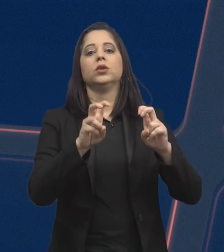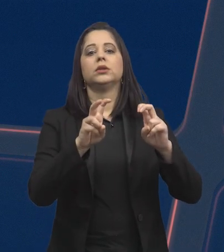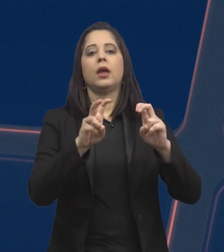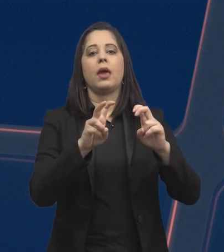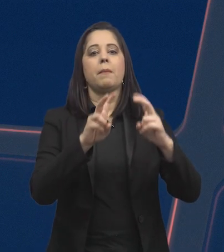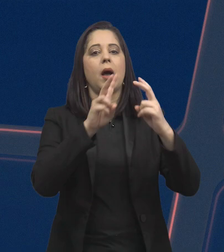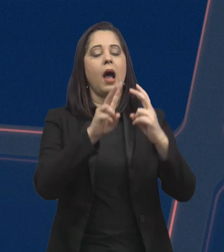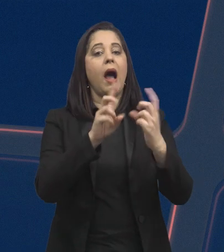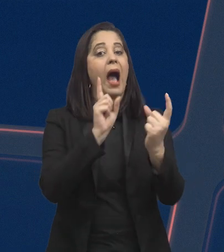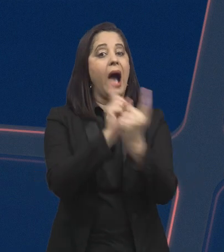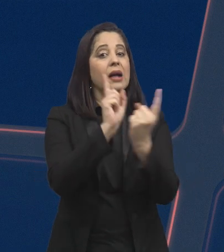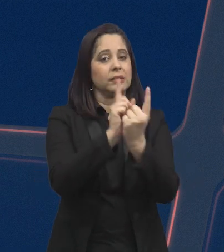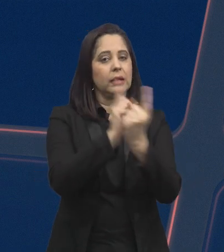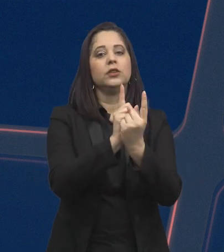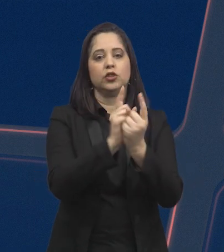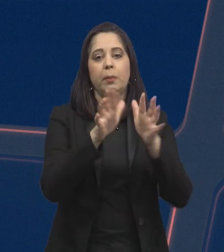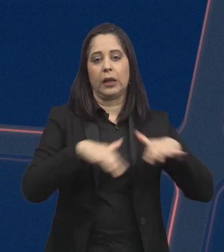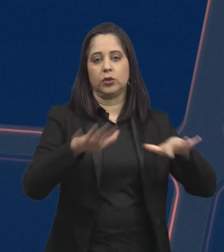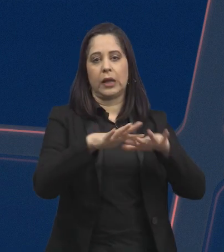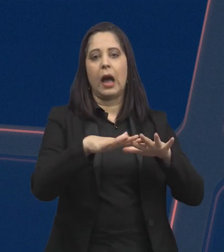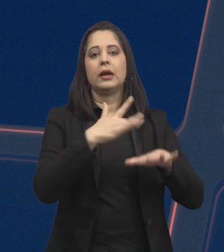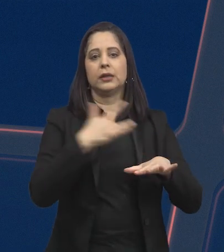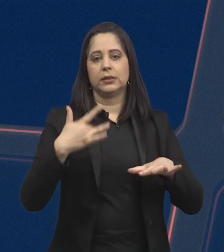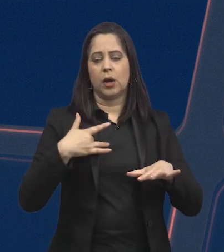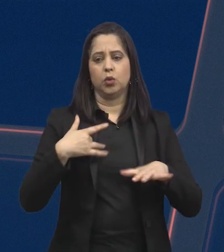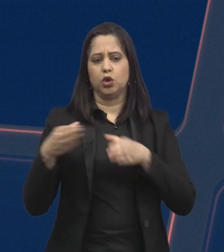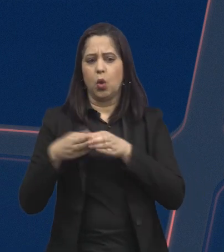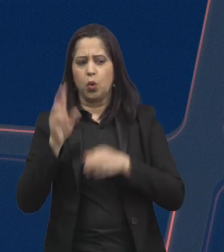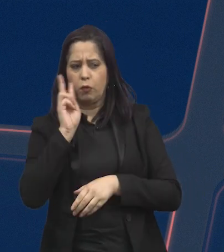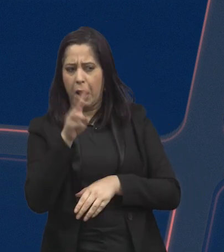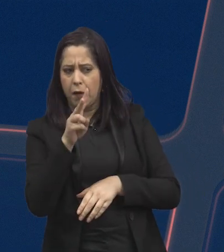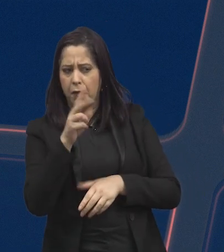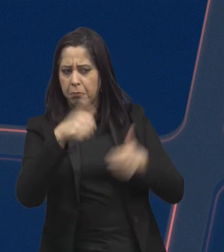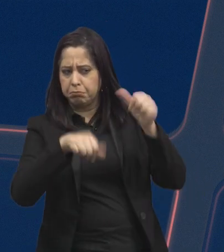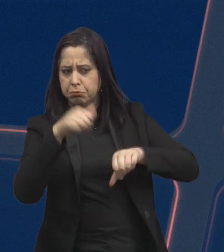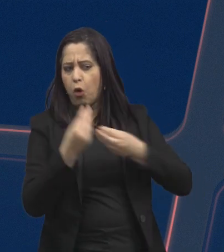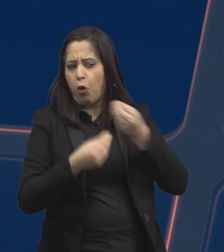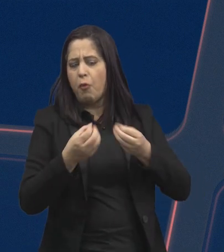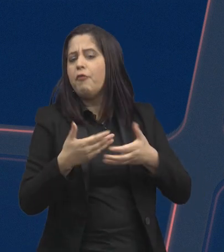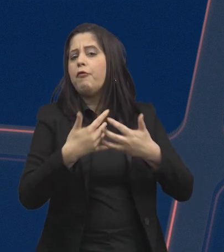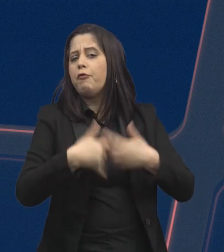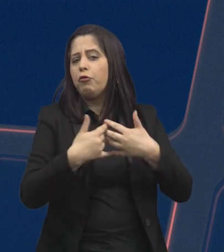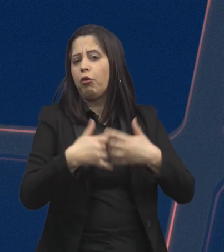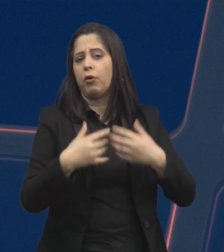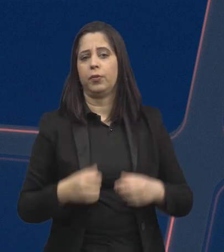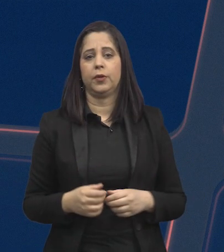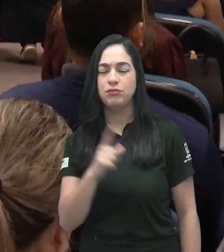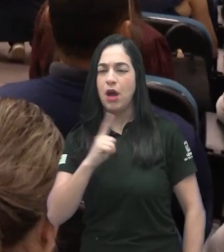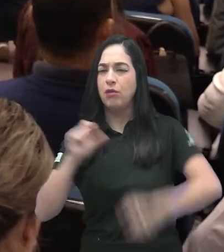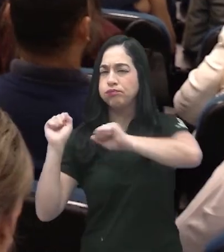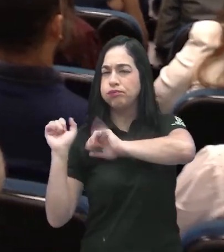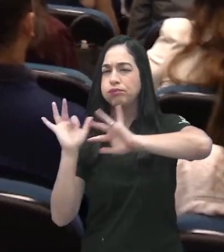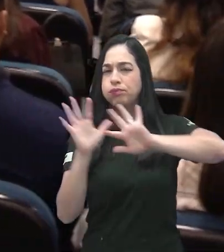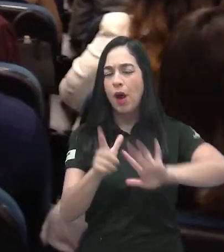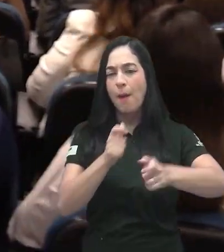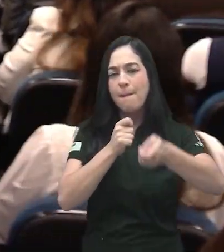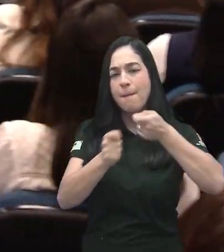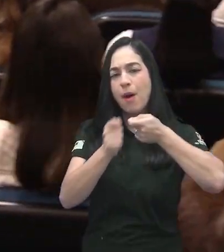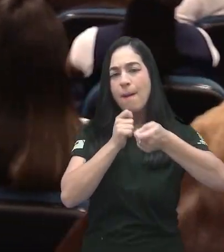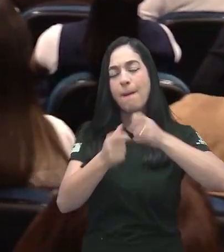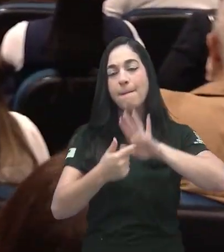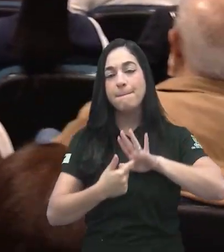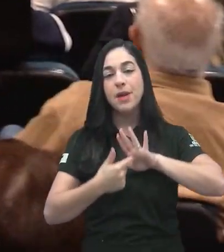teleatendimento na saúde digital. A nossa equipe acompanhou uma simulação para entender melhor quais são as novidades. A coletiva